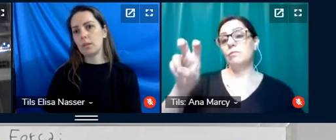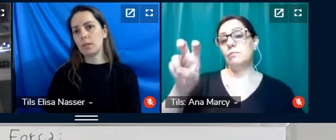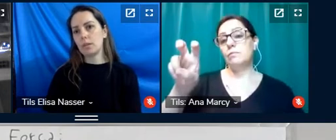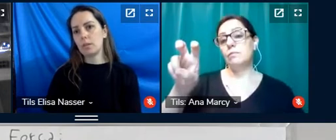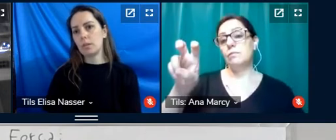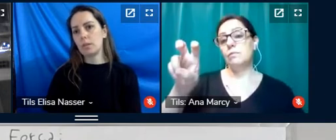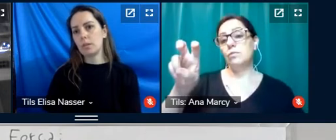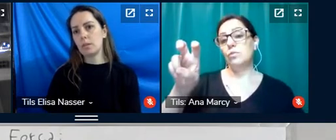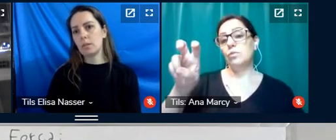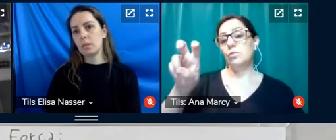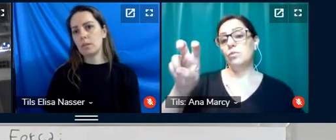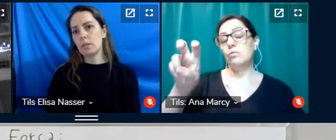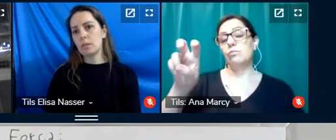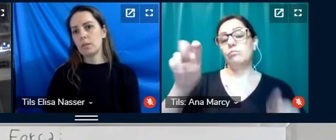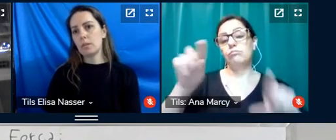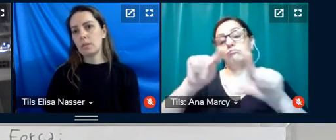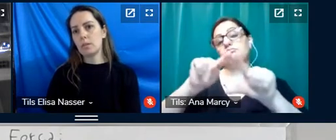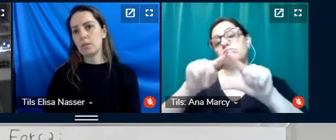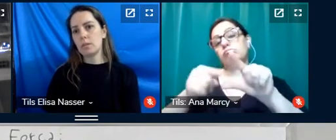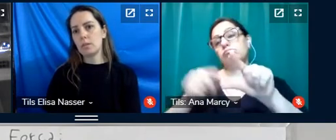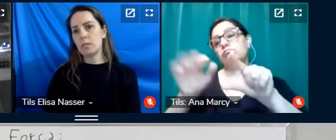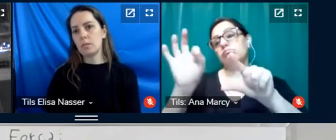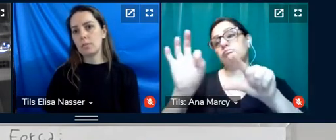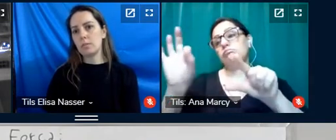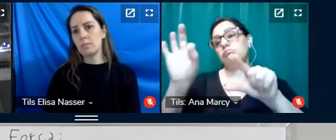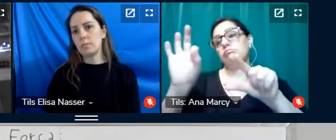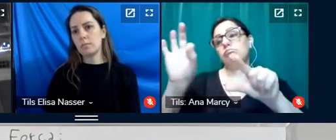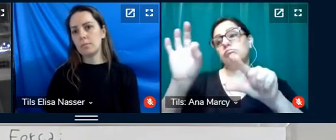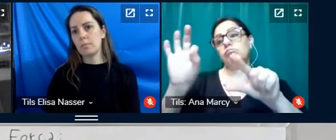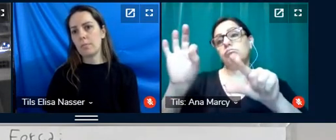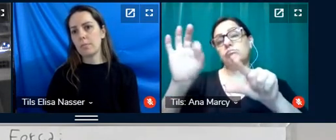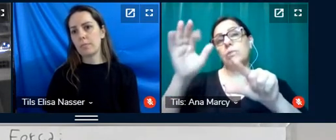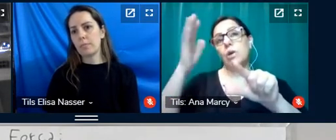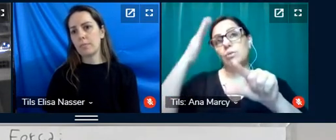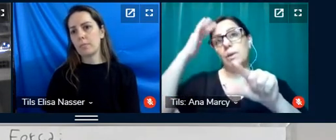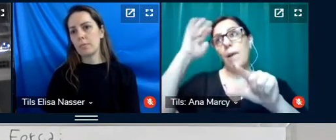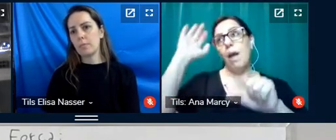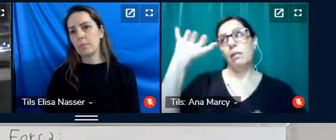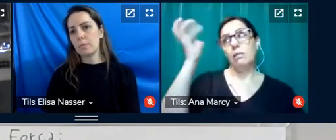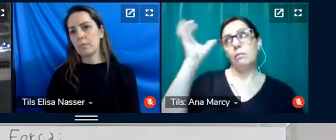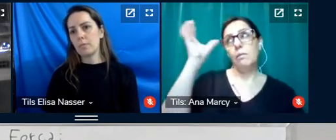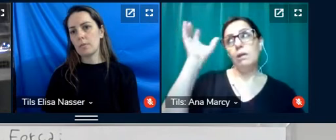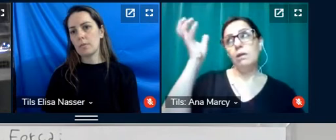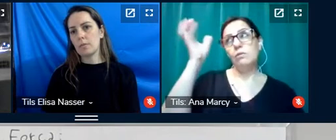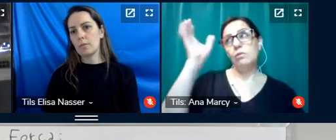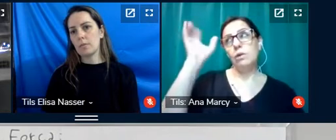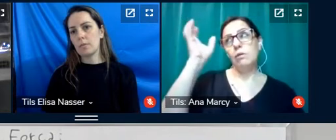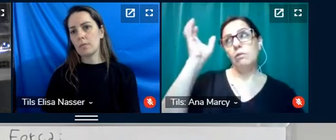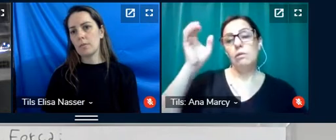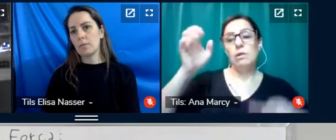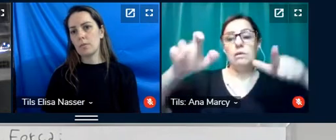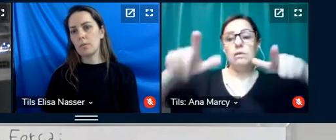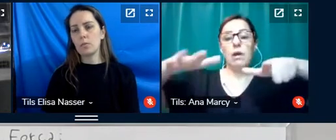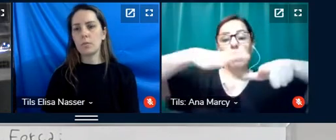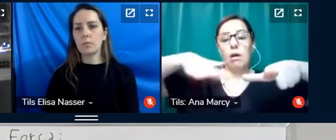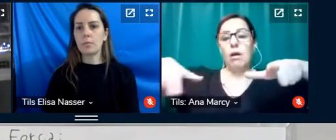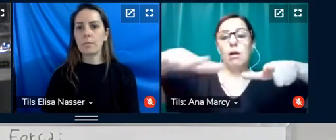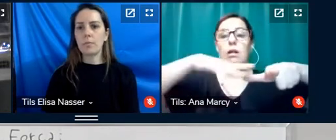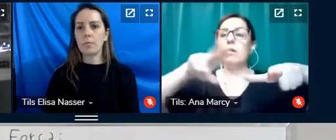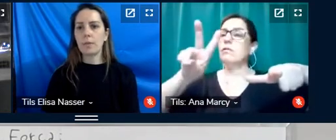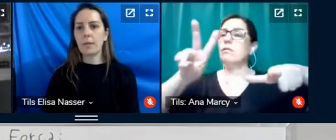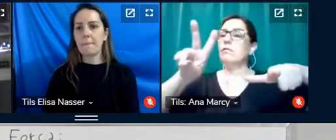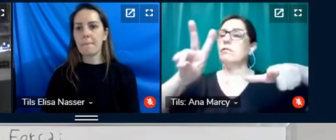Eu só preciso da intensidade da temperatura, né? 25 graus é o suficiente para